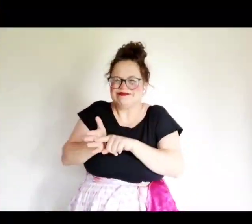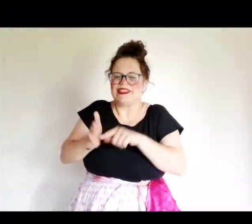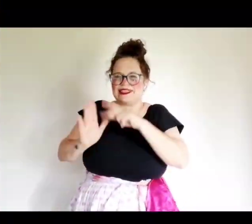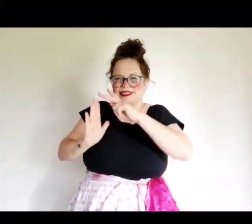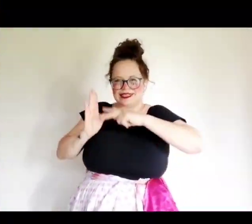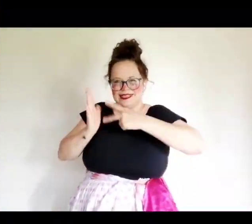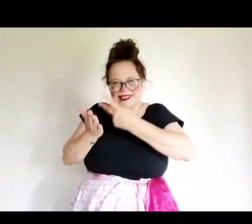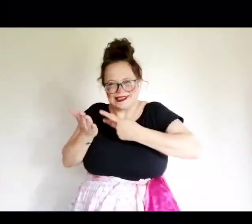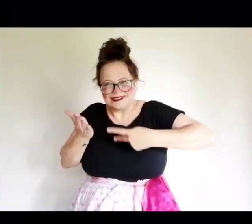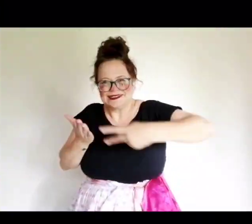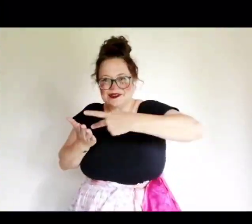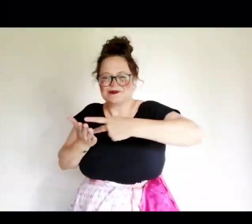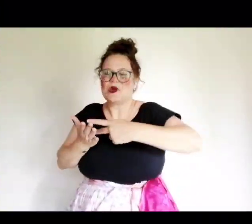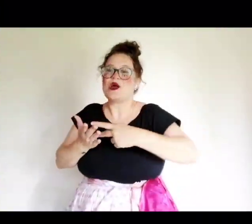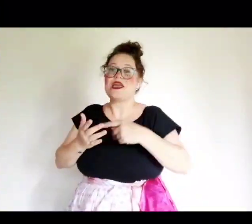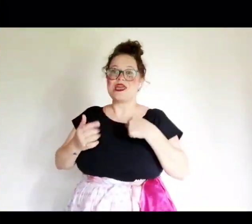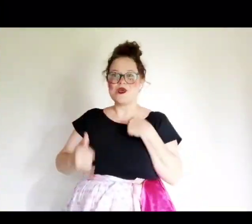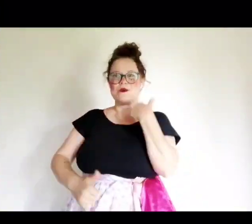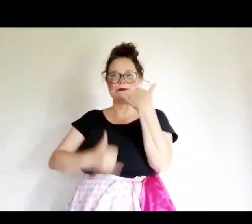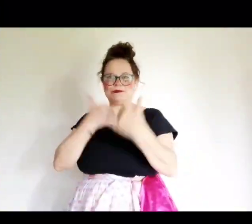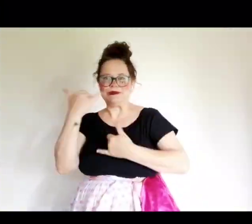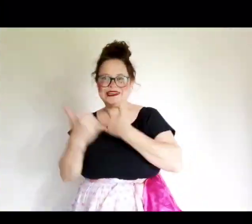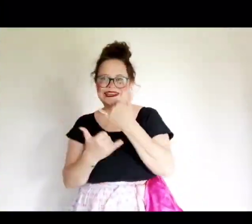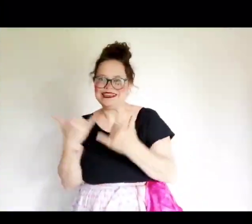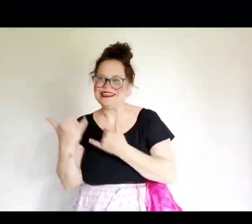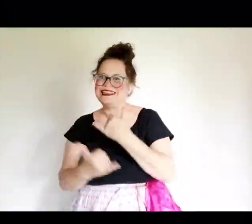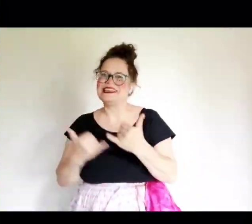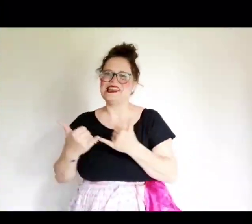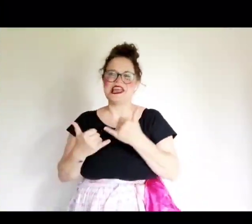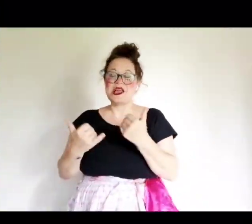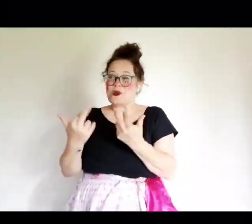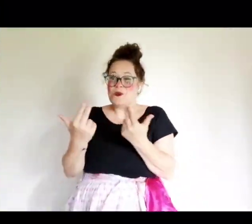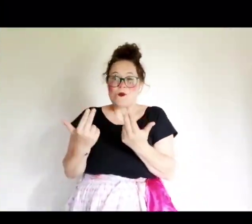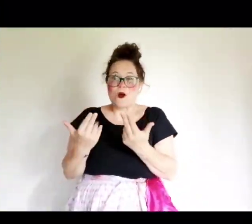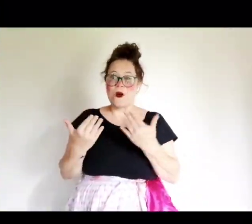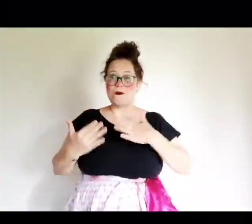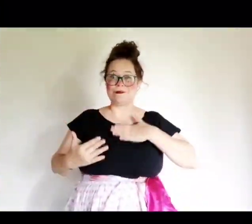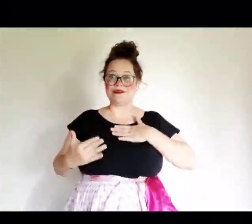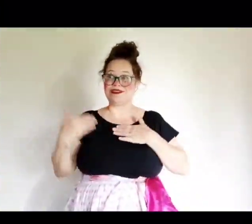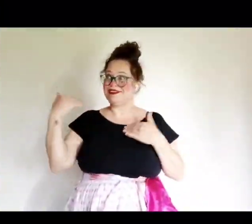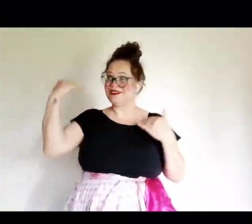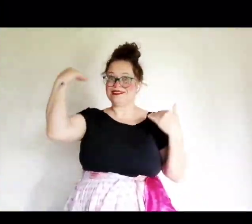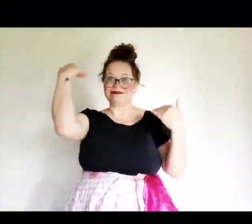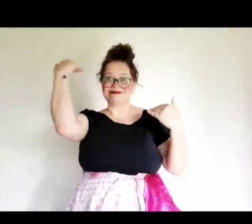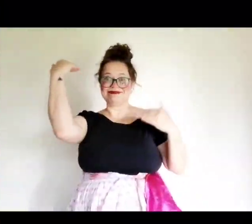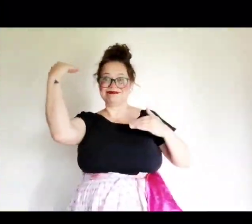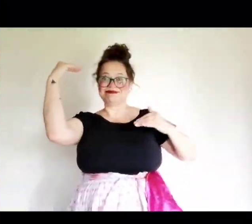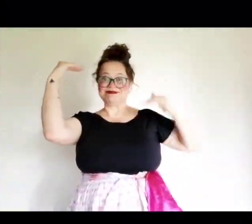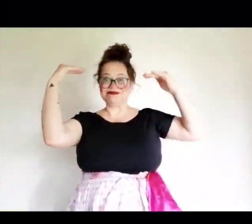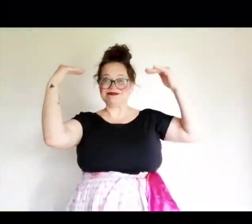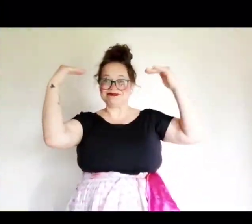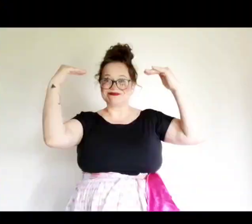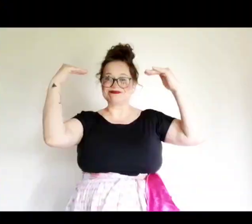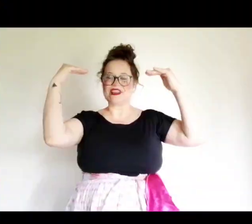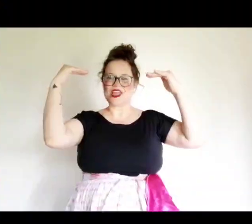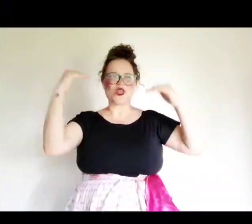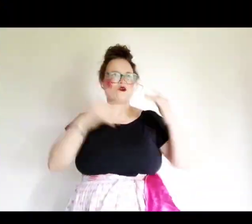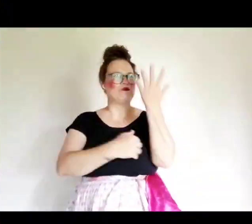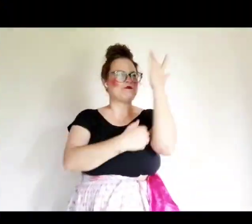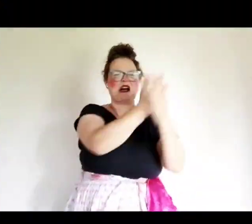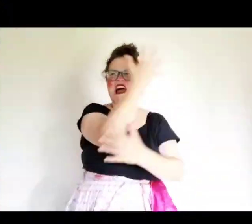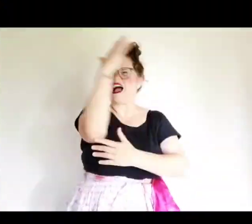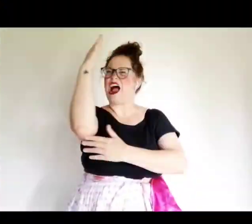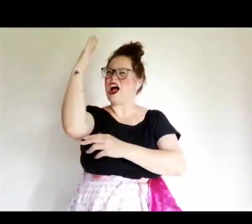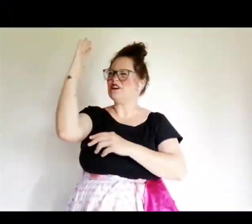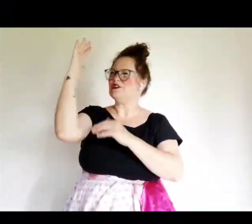Ah, como eu brinquei com essa boneca de pano, porque ela era quase do meu tamanho, eu abraçava, eu dançava com ela, eu subia nas árvores,